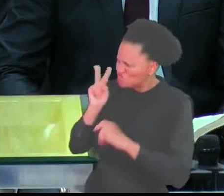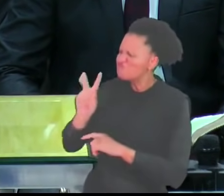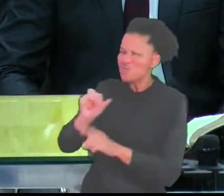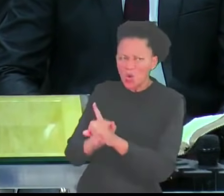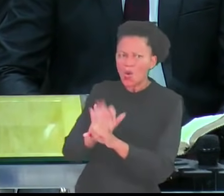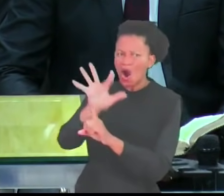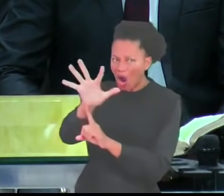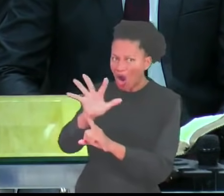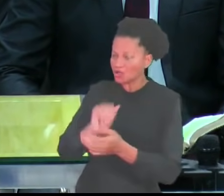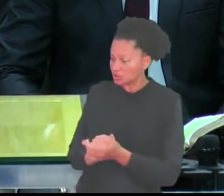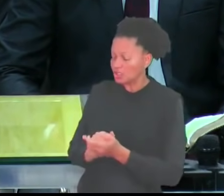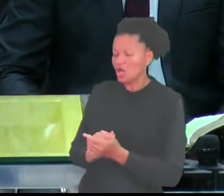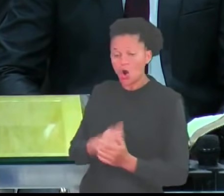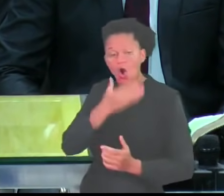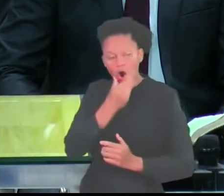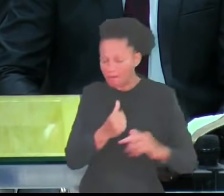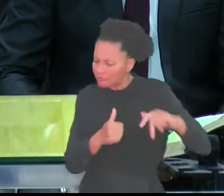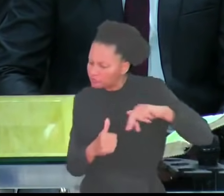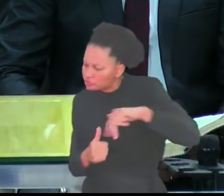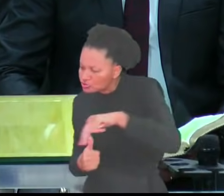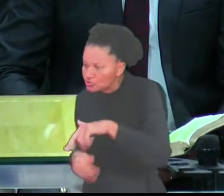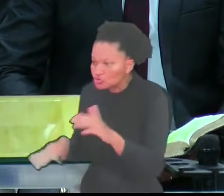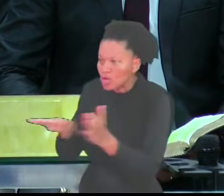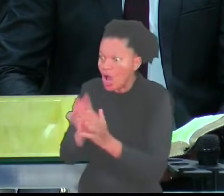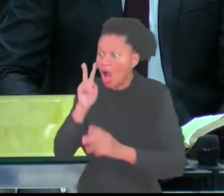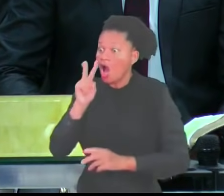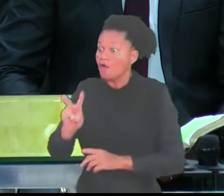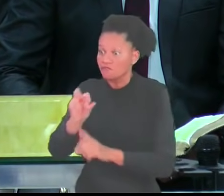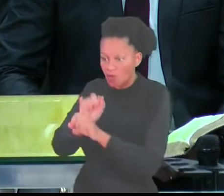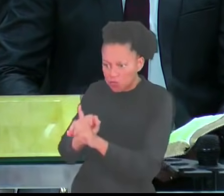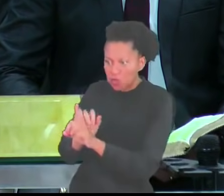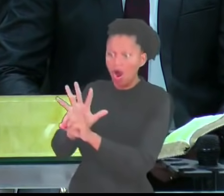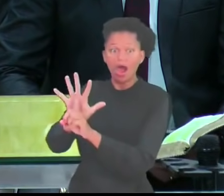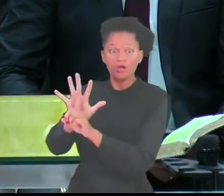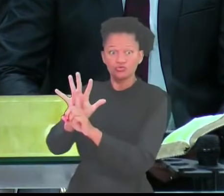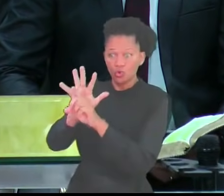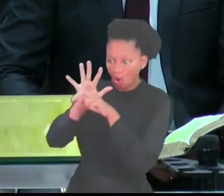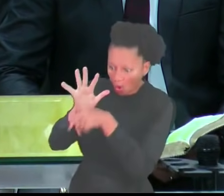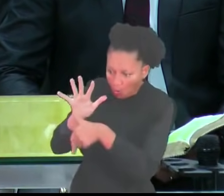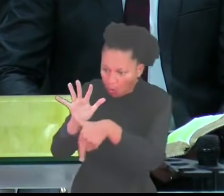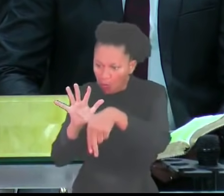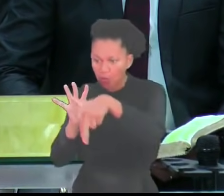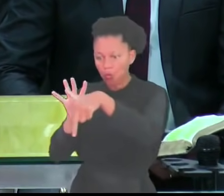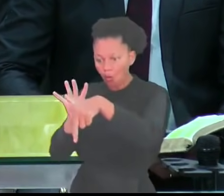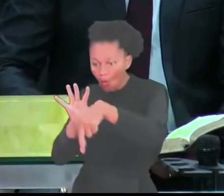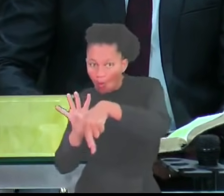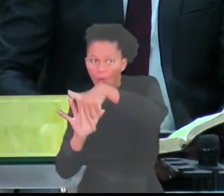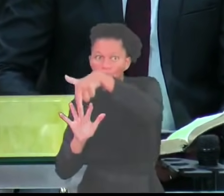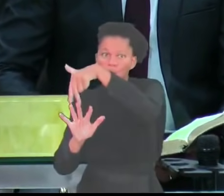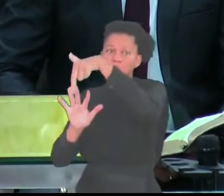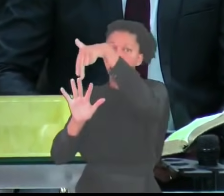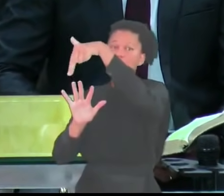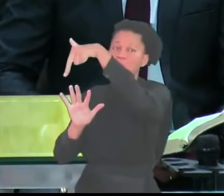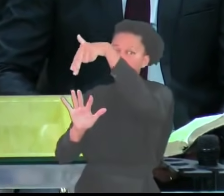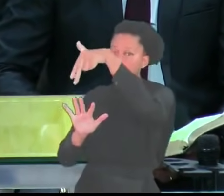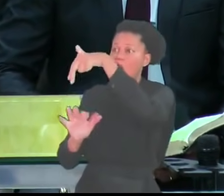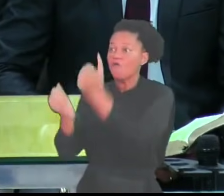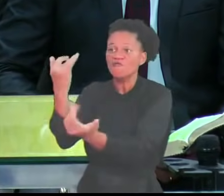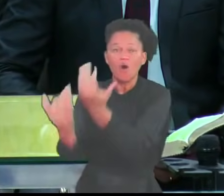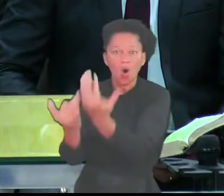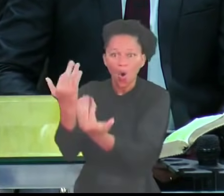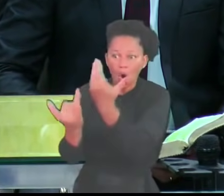E quando Manoá chegou lá, que ele viu o anjo, glória a Deus, que o anjo subiu na chama de